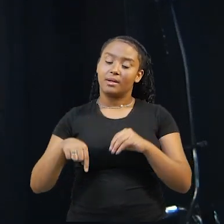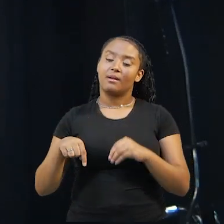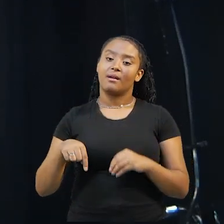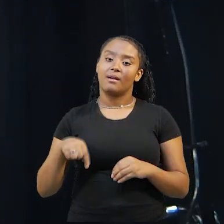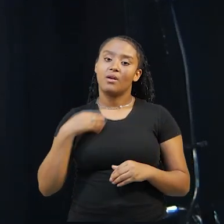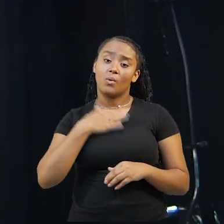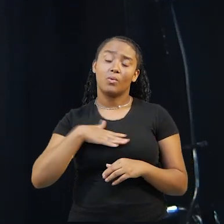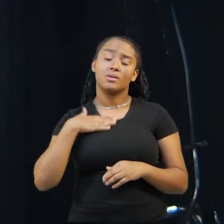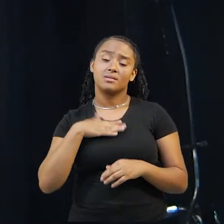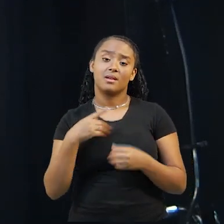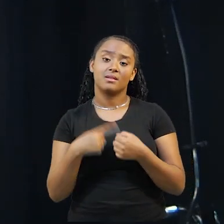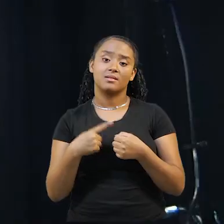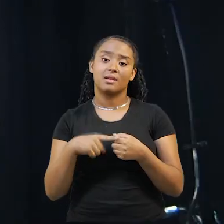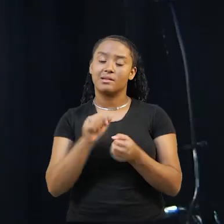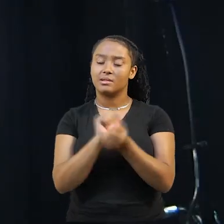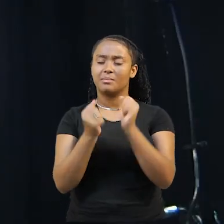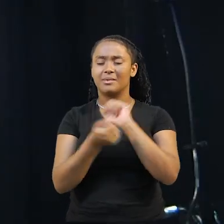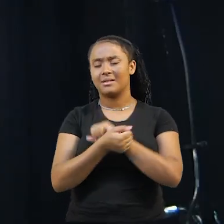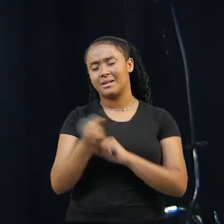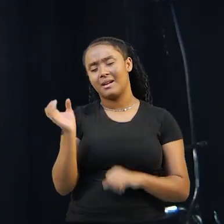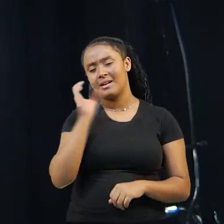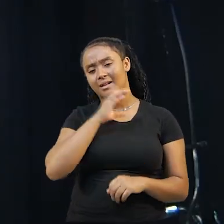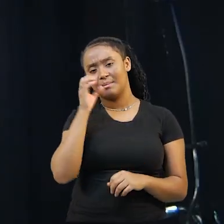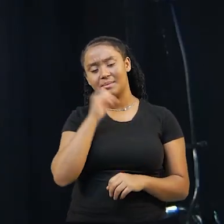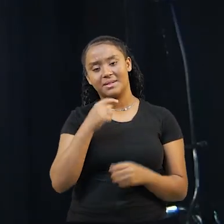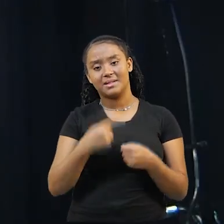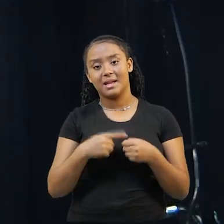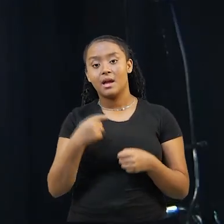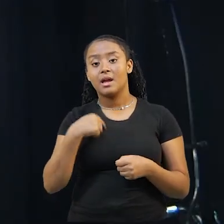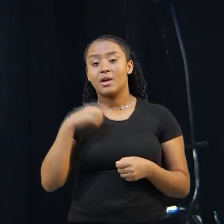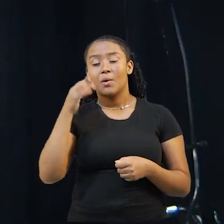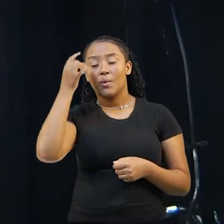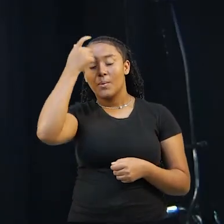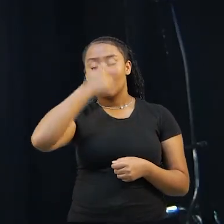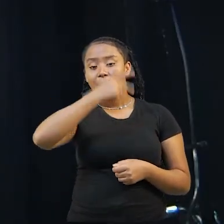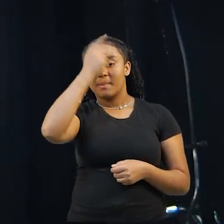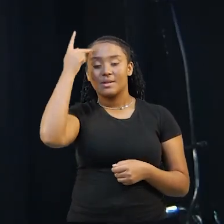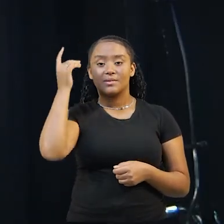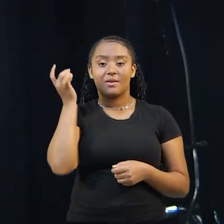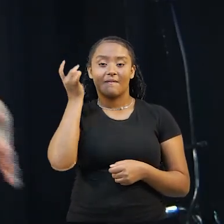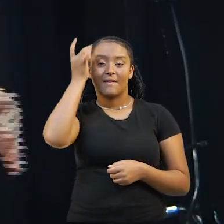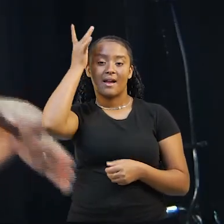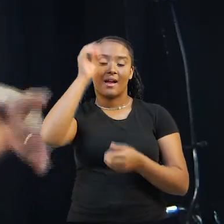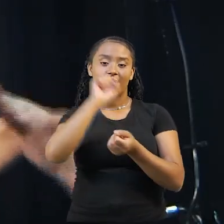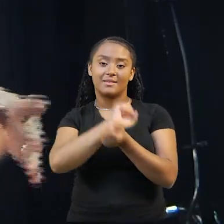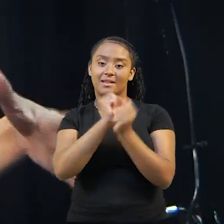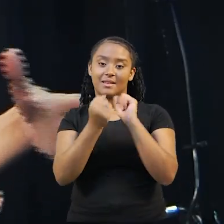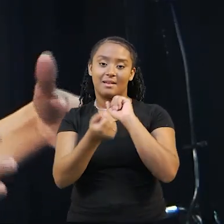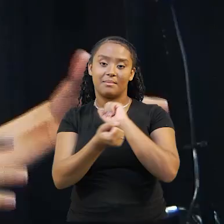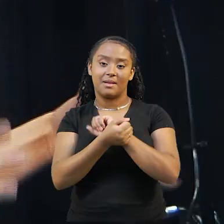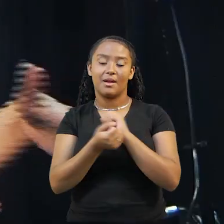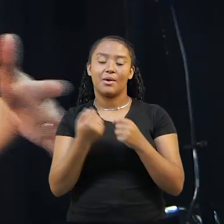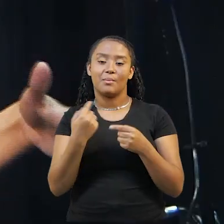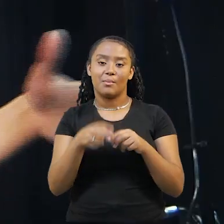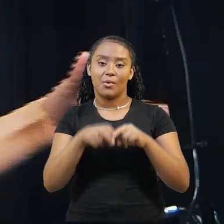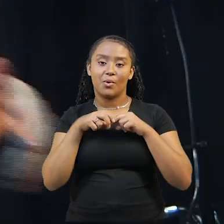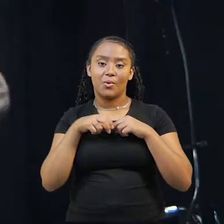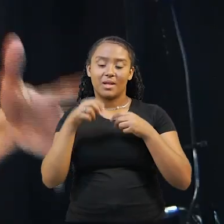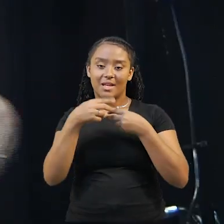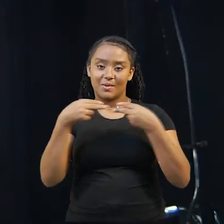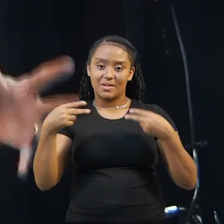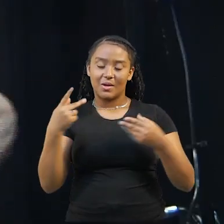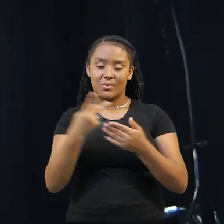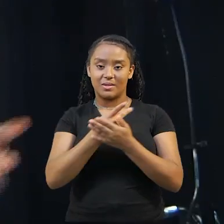gostei muito da cidade, assim, me adaptei muito fácil à cidade. Eu sou uma pessoa fácil de se adaptar, eu acho que pelas adversidades que eu passei na minha